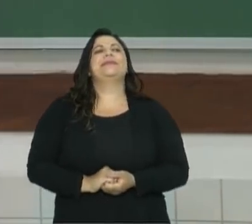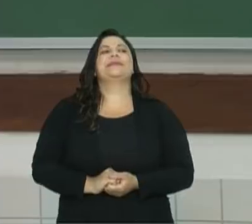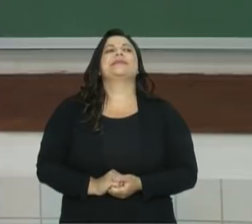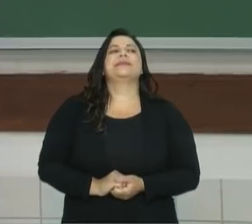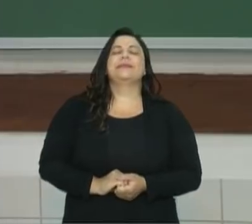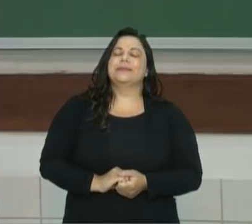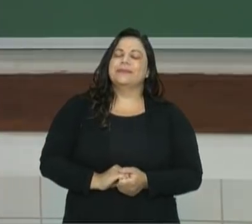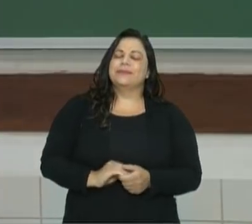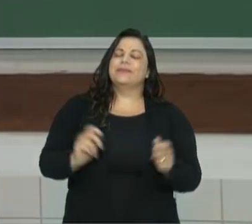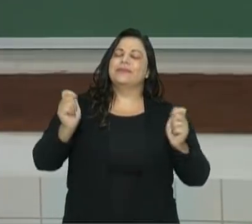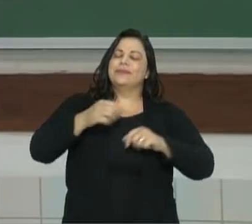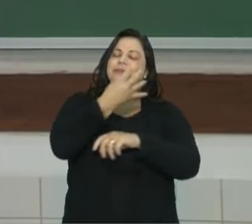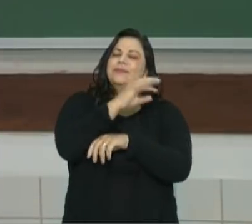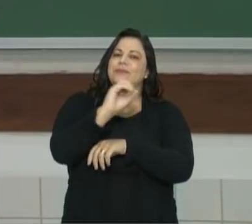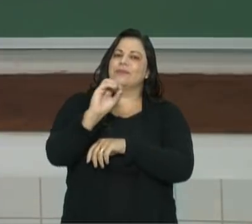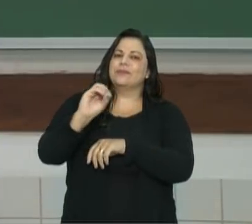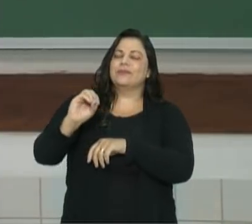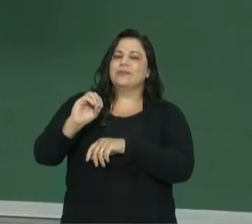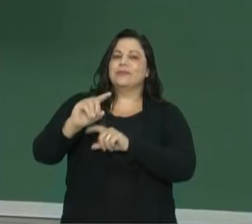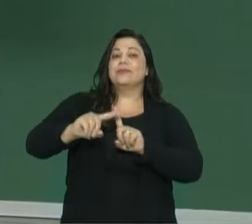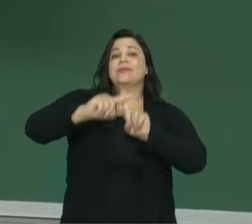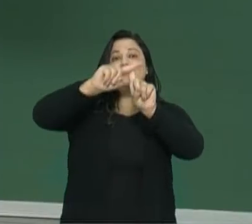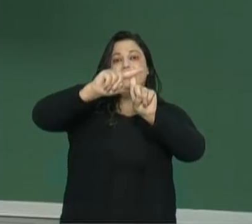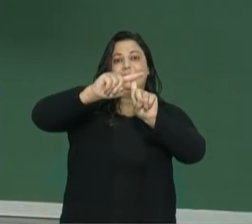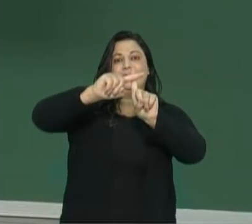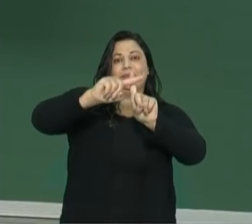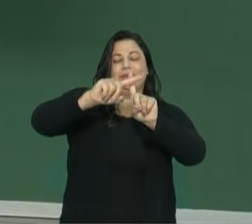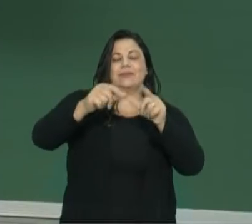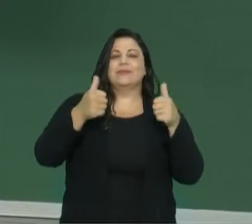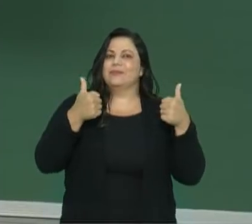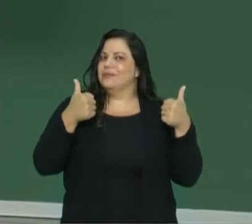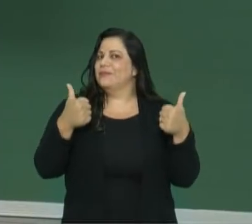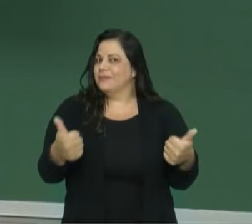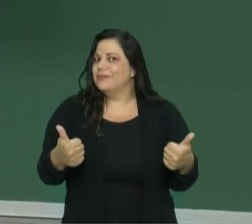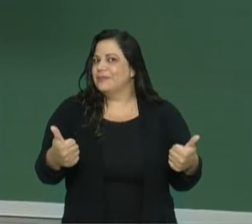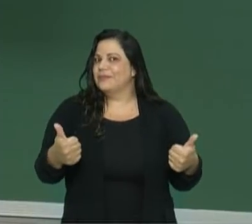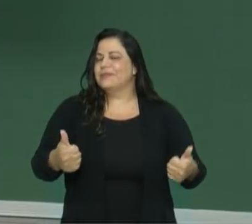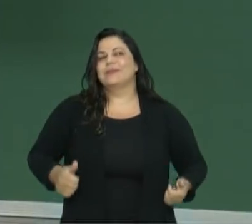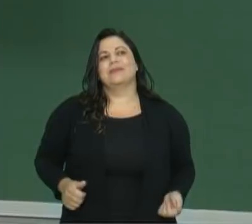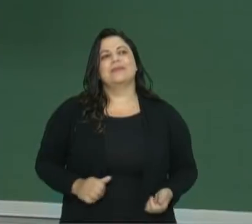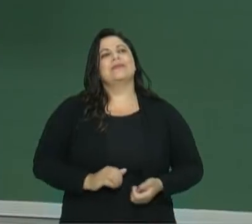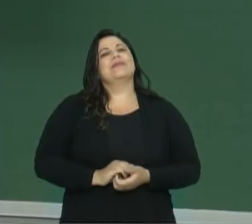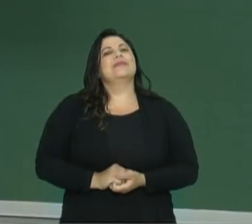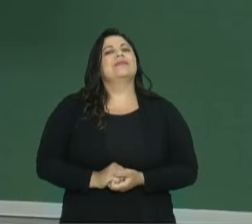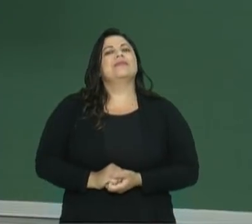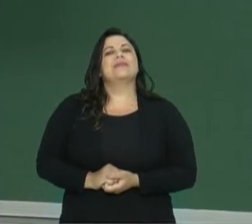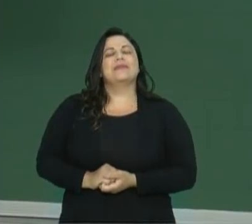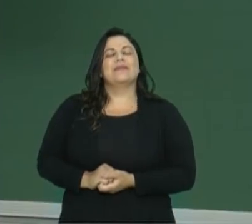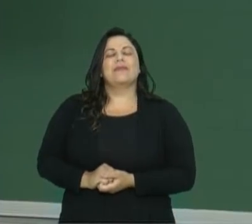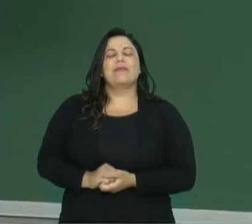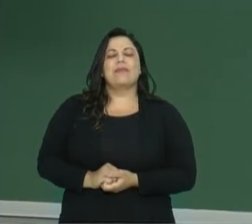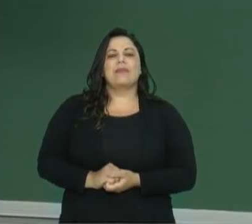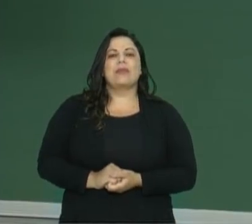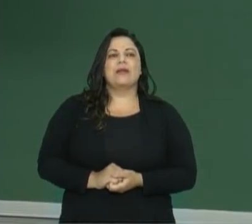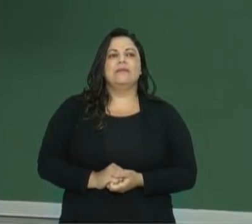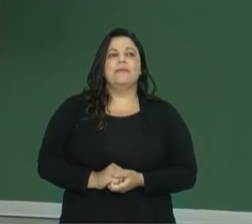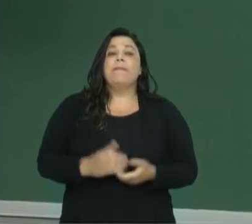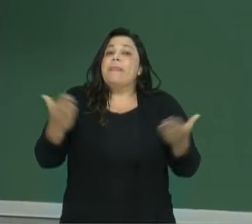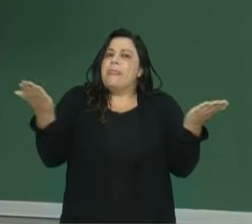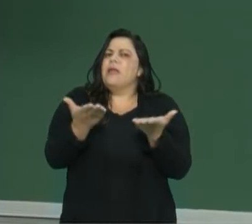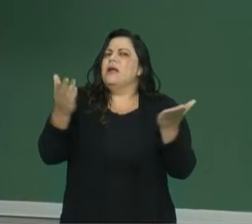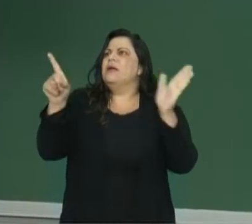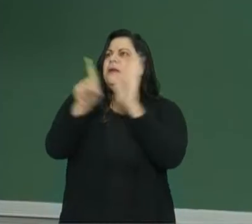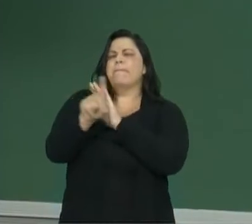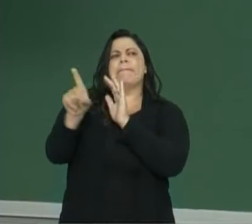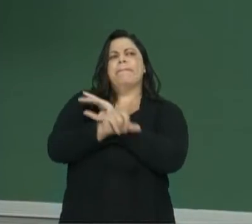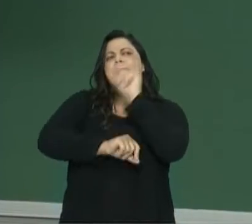400 positivo. Beleza, meus queridos? Tranquilitos? Então, vamos lá. Gente, daí o cara pergunta, por que